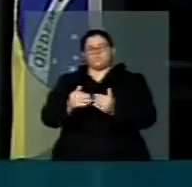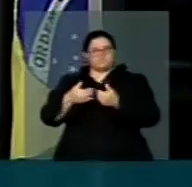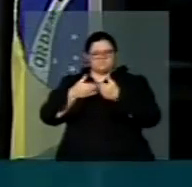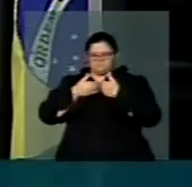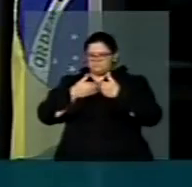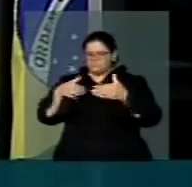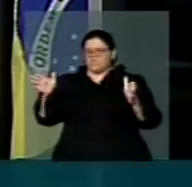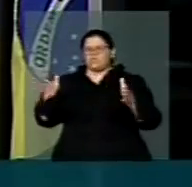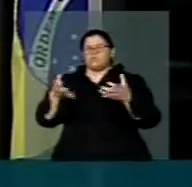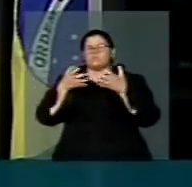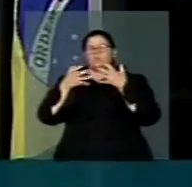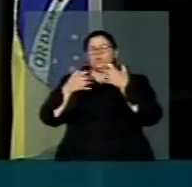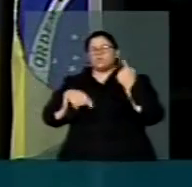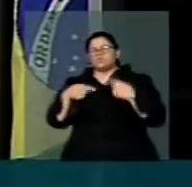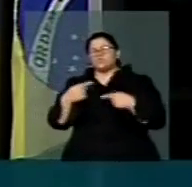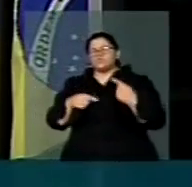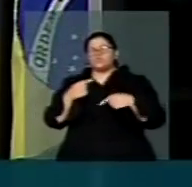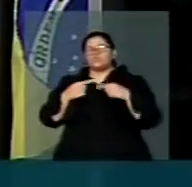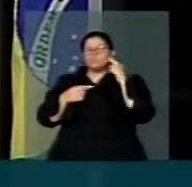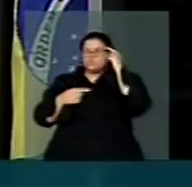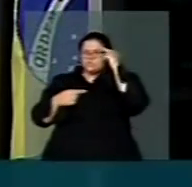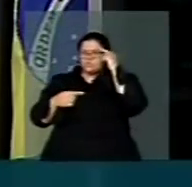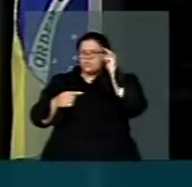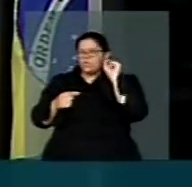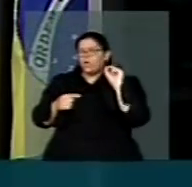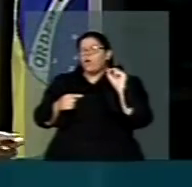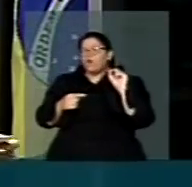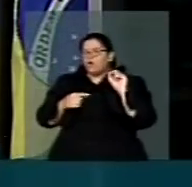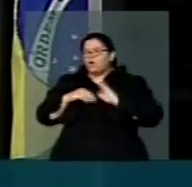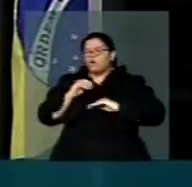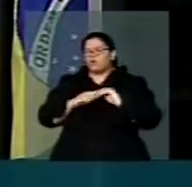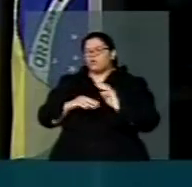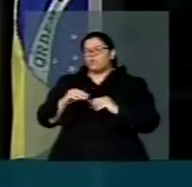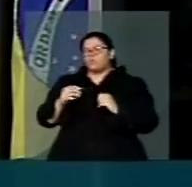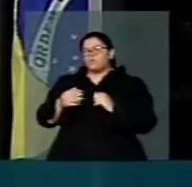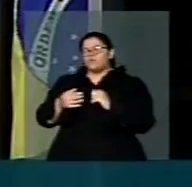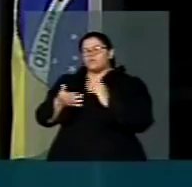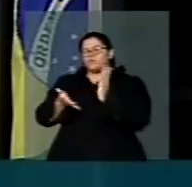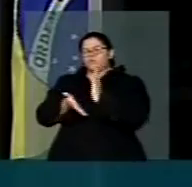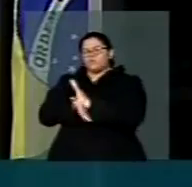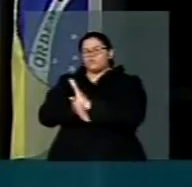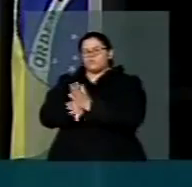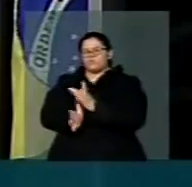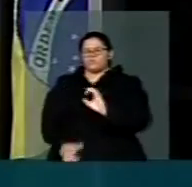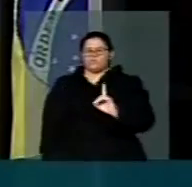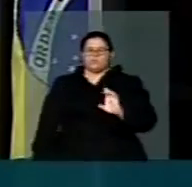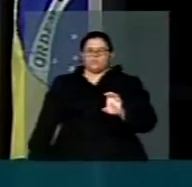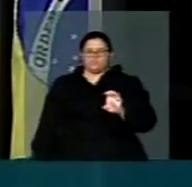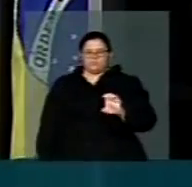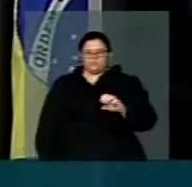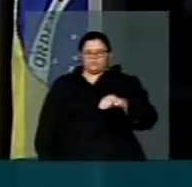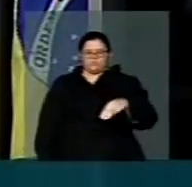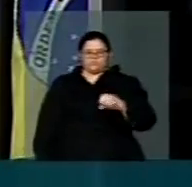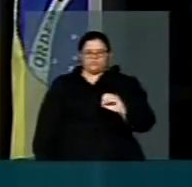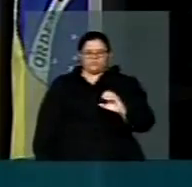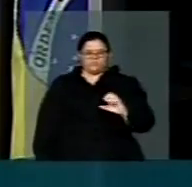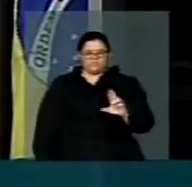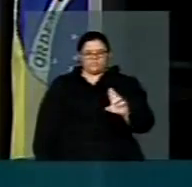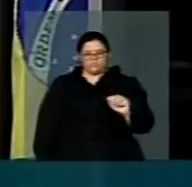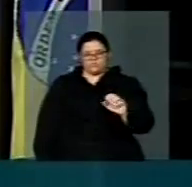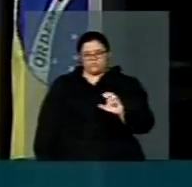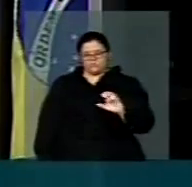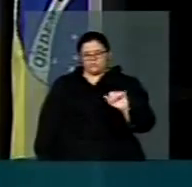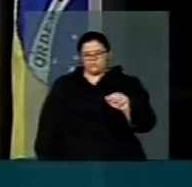que agridem a democracia. E por último, é bom lembrar que nos 6